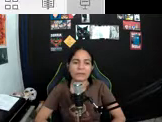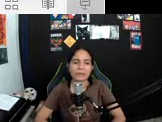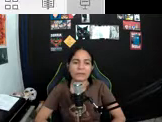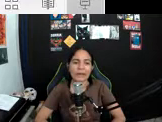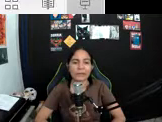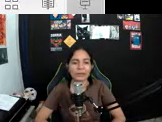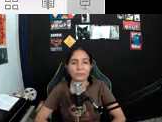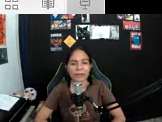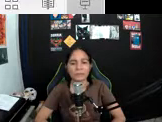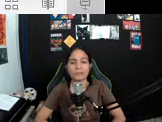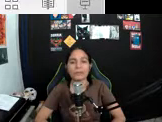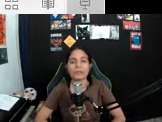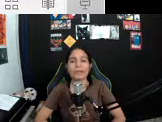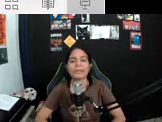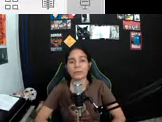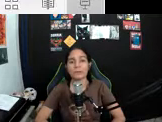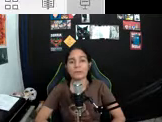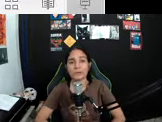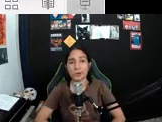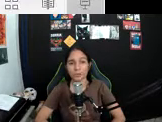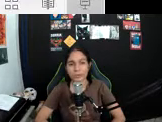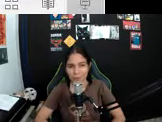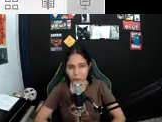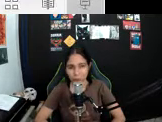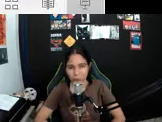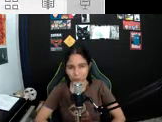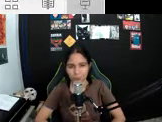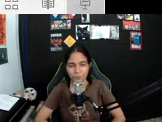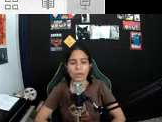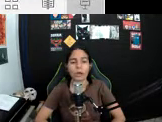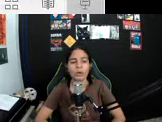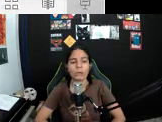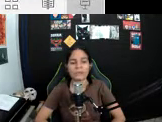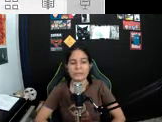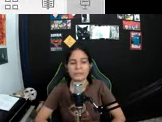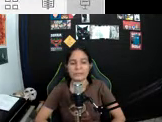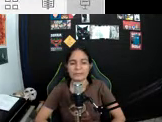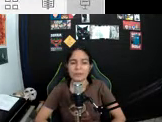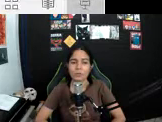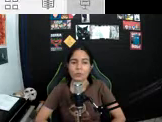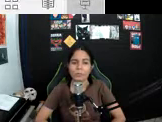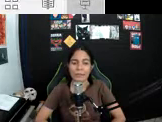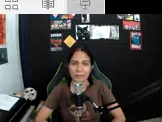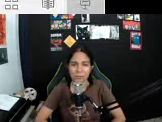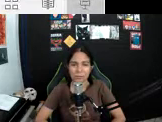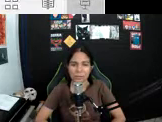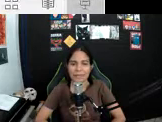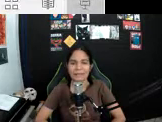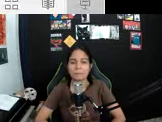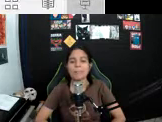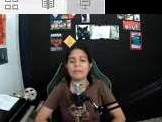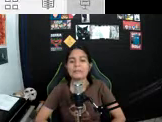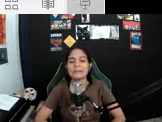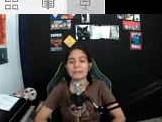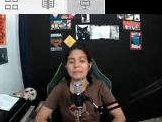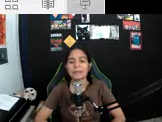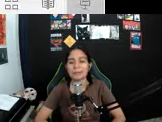pleitear a exclusividade de métodos de tratamentos e cuidados. Considera-se comunicação de